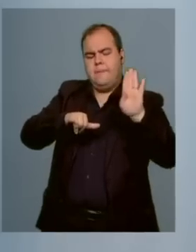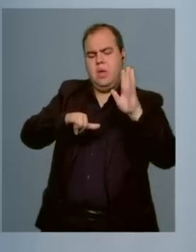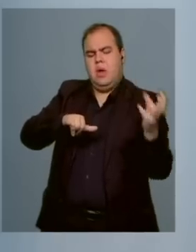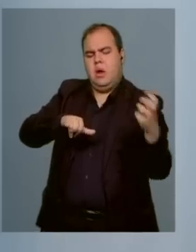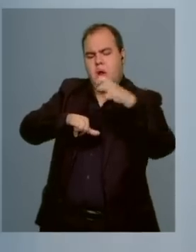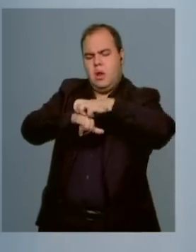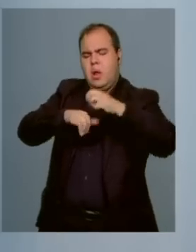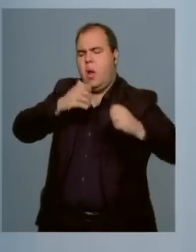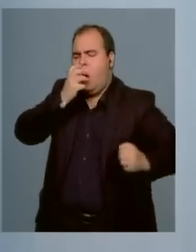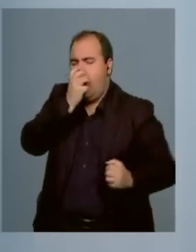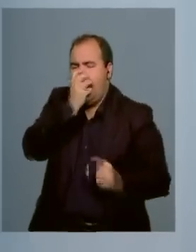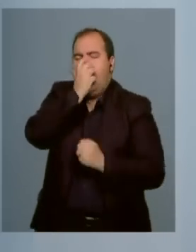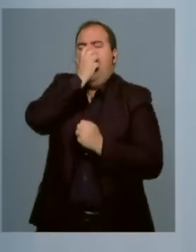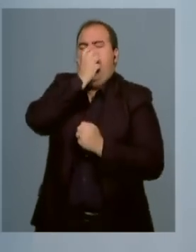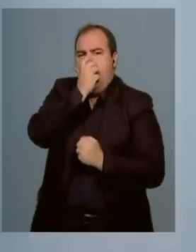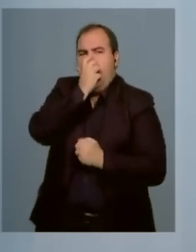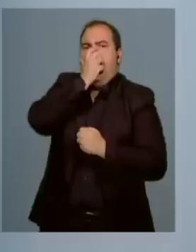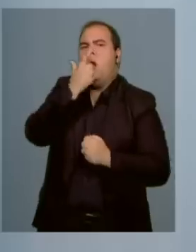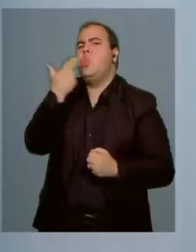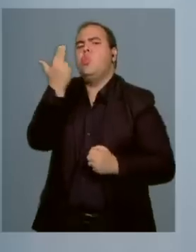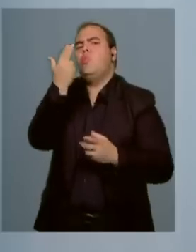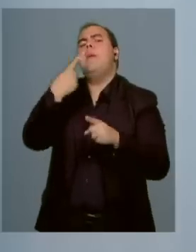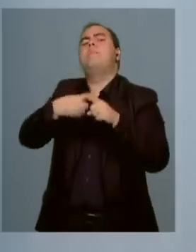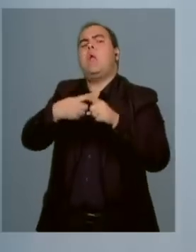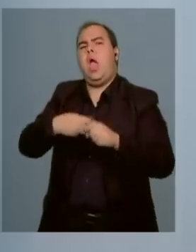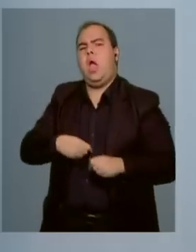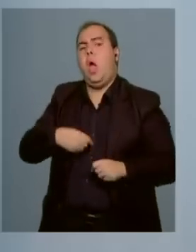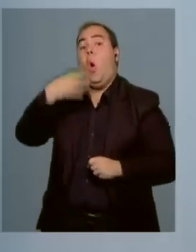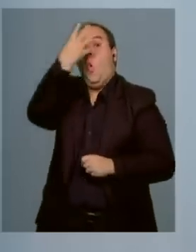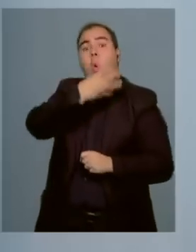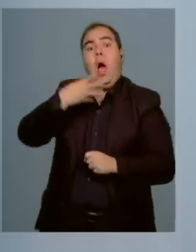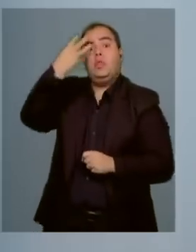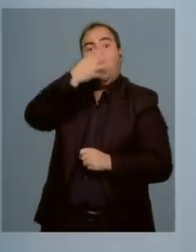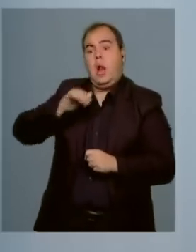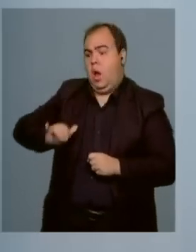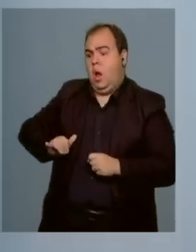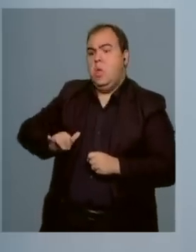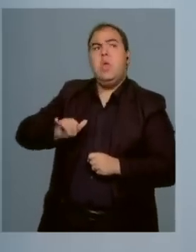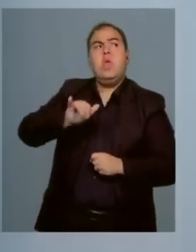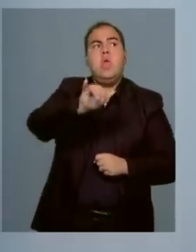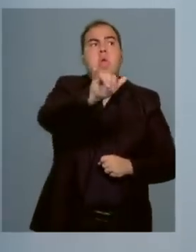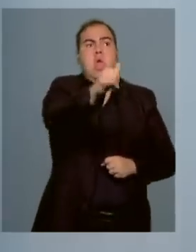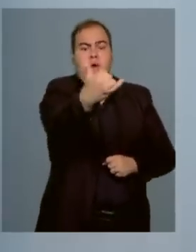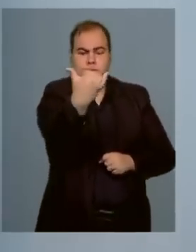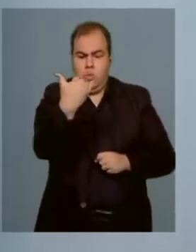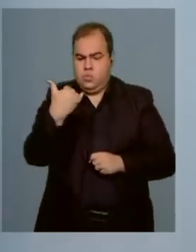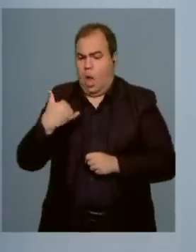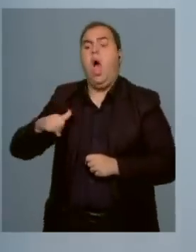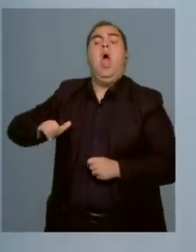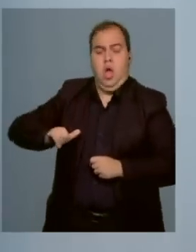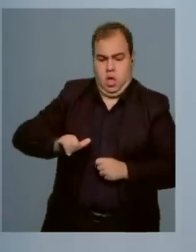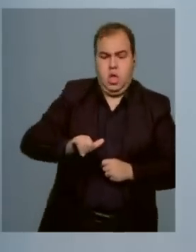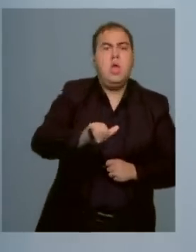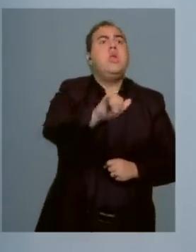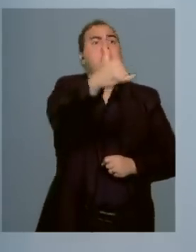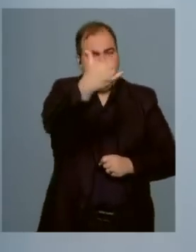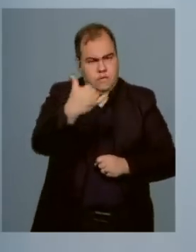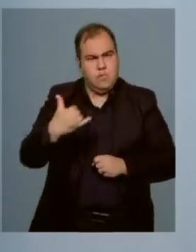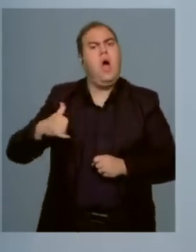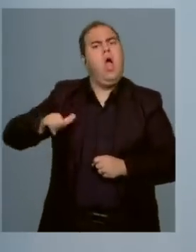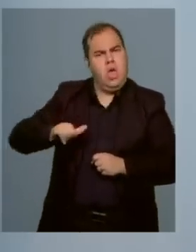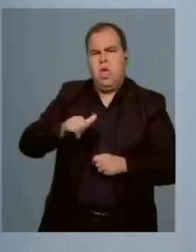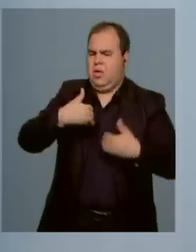Qual é a dificuldade? São 4 horas de voo. Qual é a dificuldade de ir e voltar quantas vezes fossem